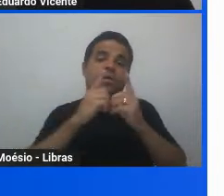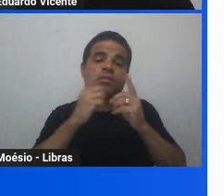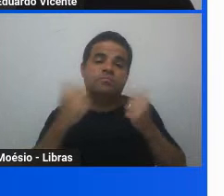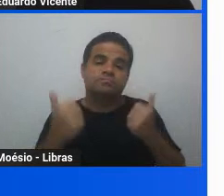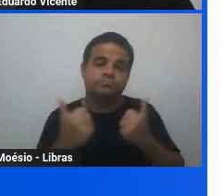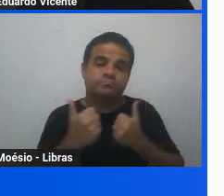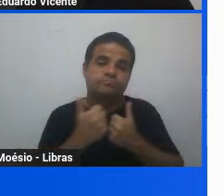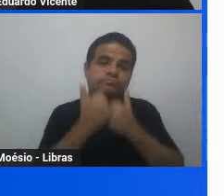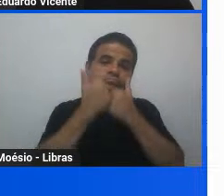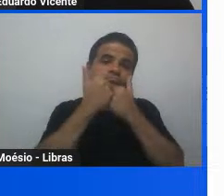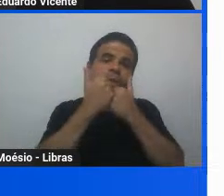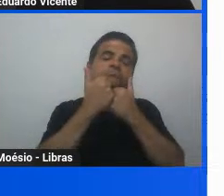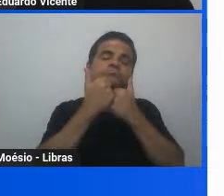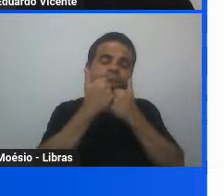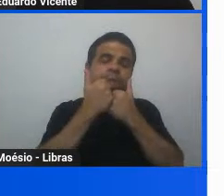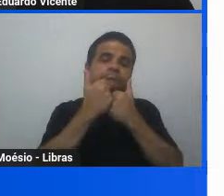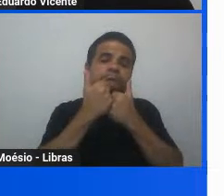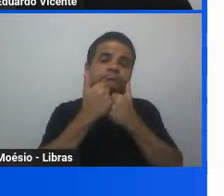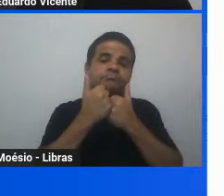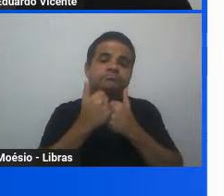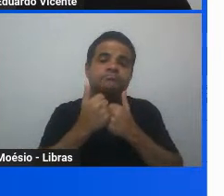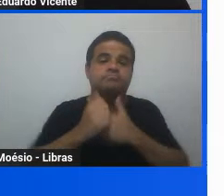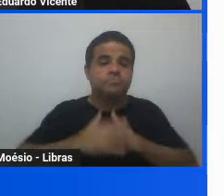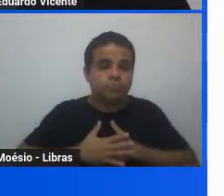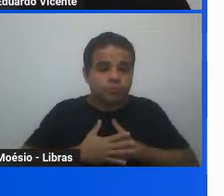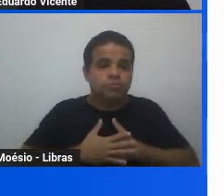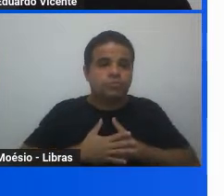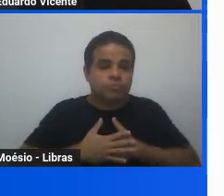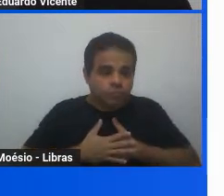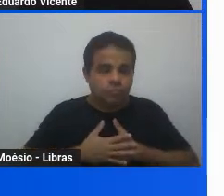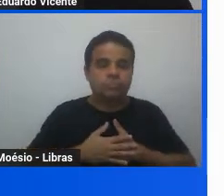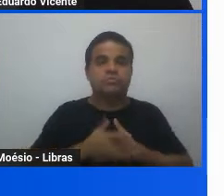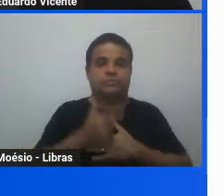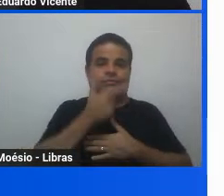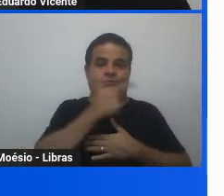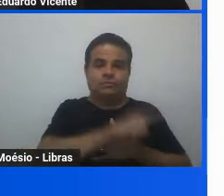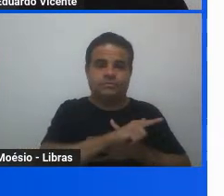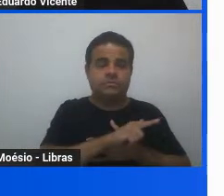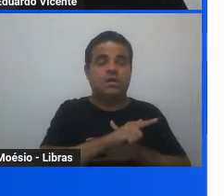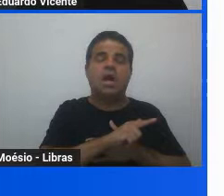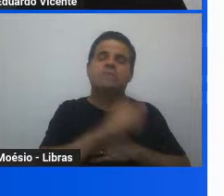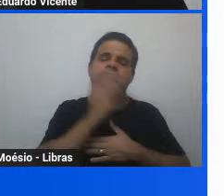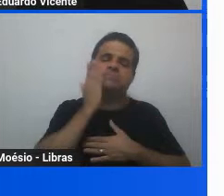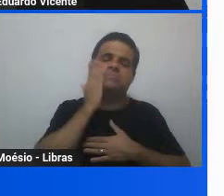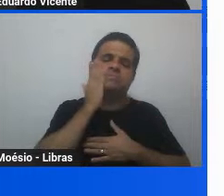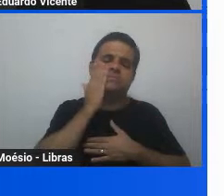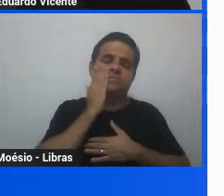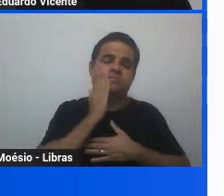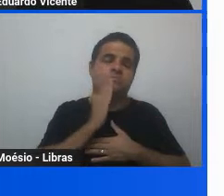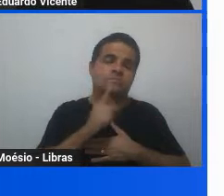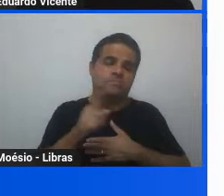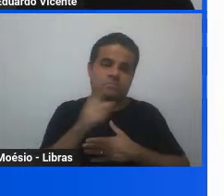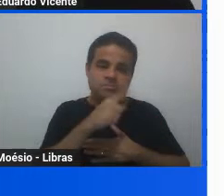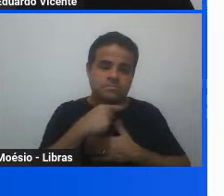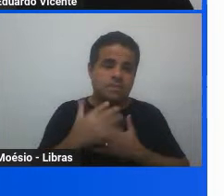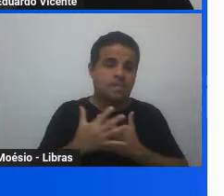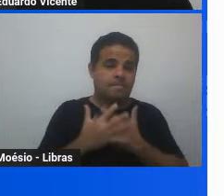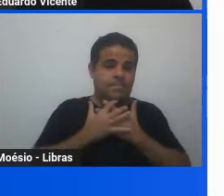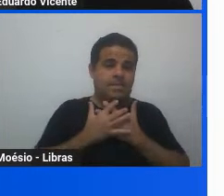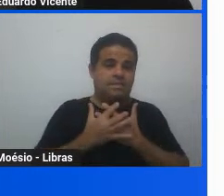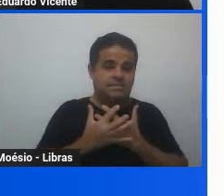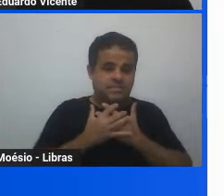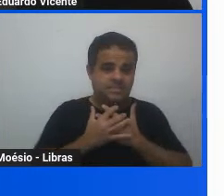vida, ou seja, as compressões torácicas. Normalmente, a